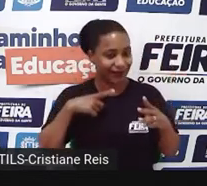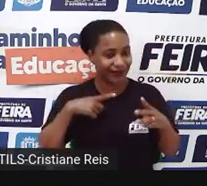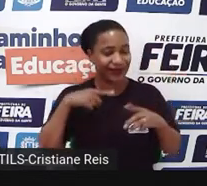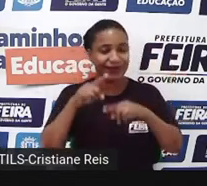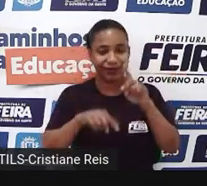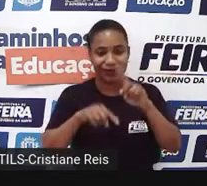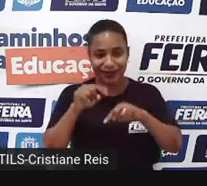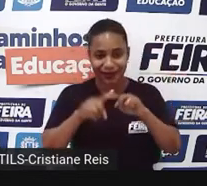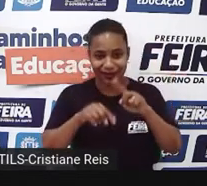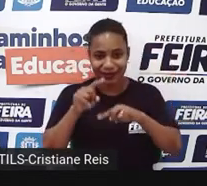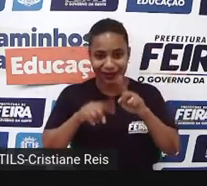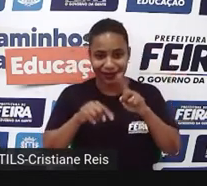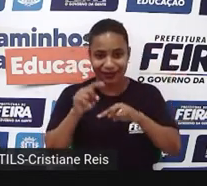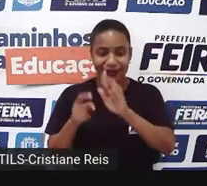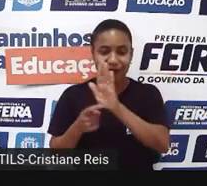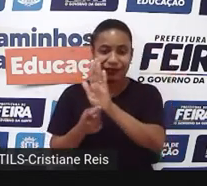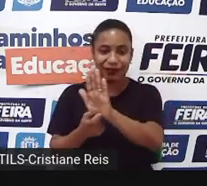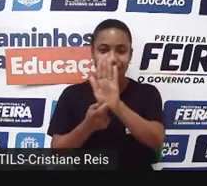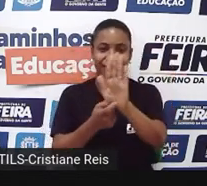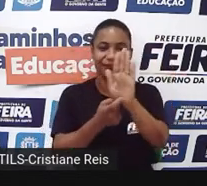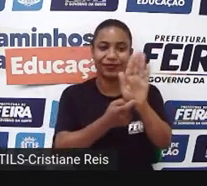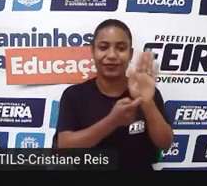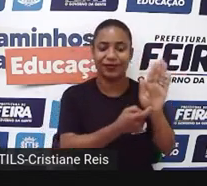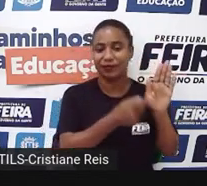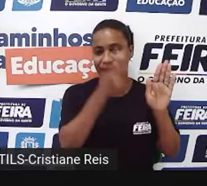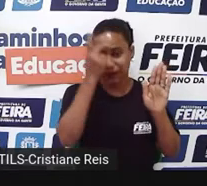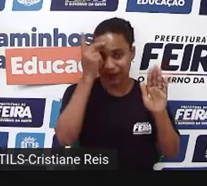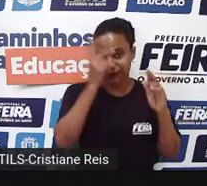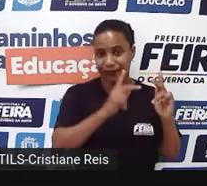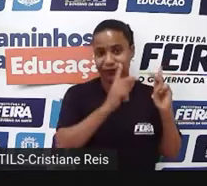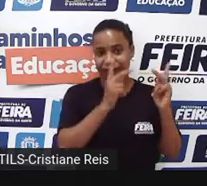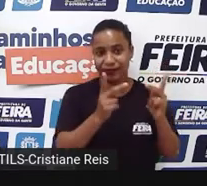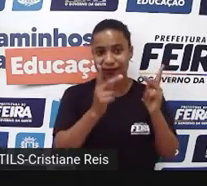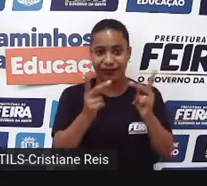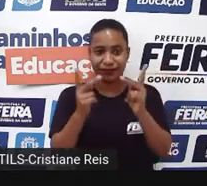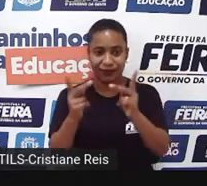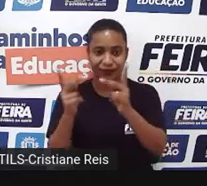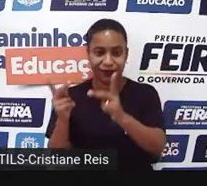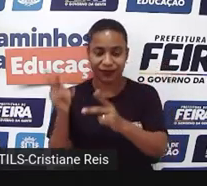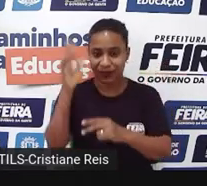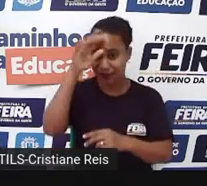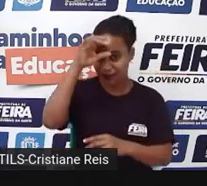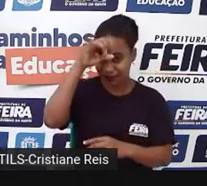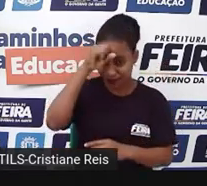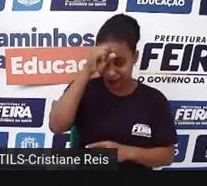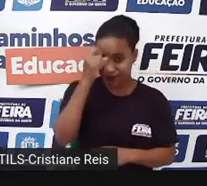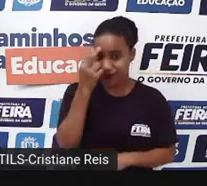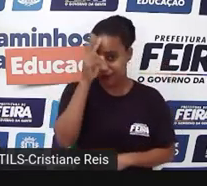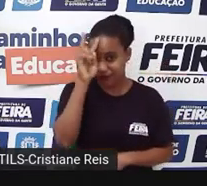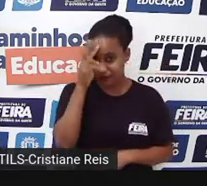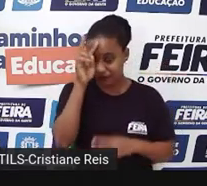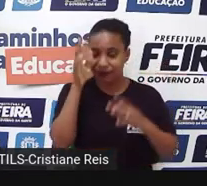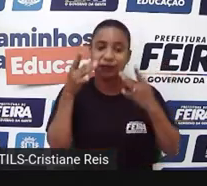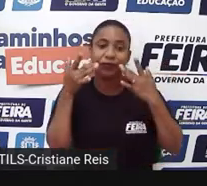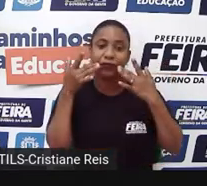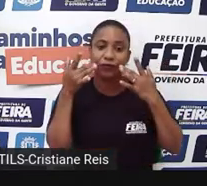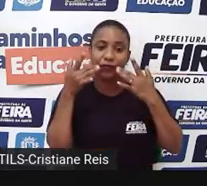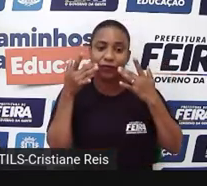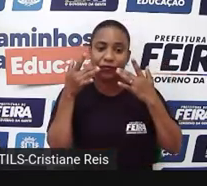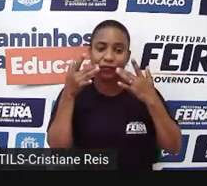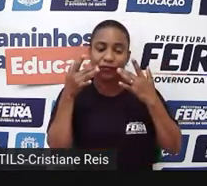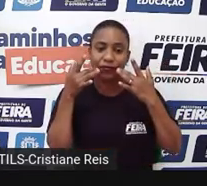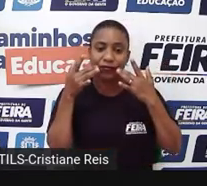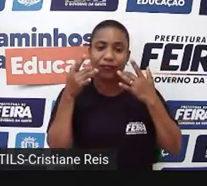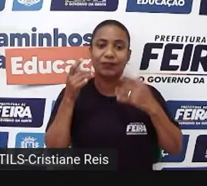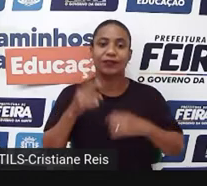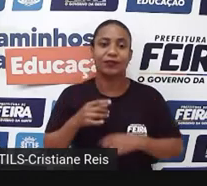instrumentos expostos para as pessoas visitarem e aprenderem um pouco mais sobre a história do cinema. Então, agora nós vamos caminhar um